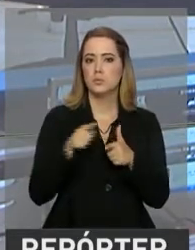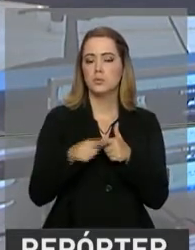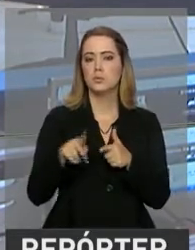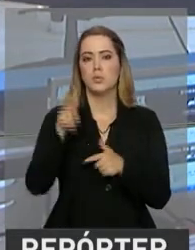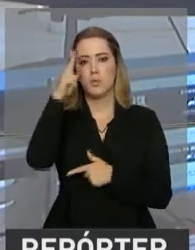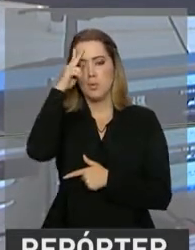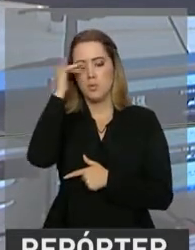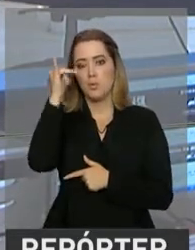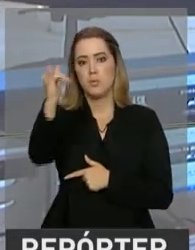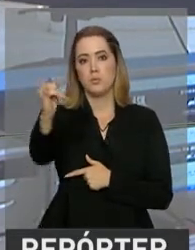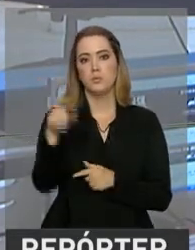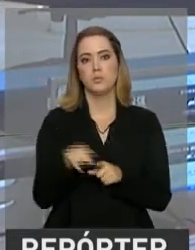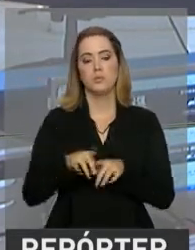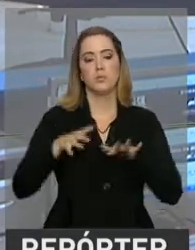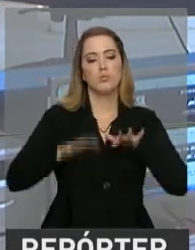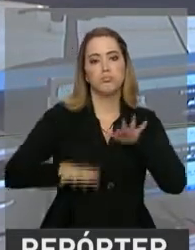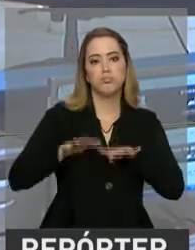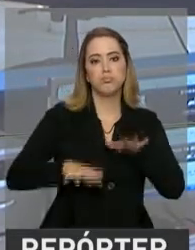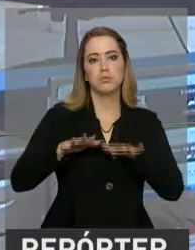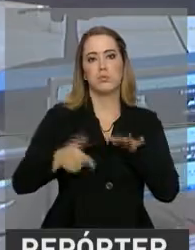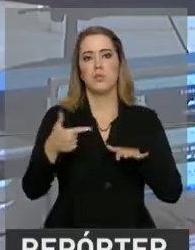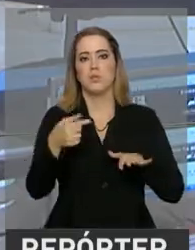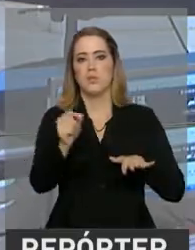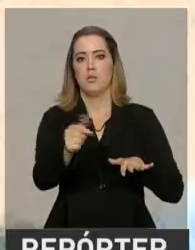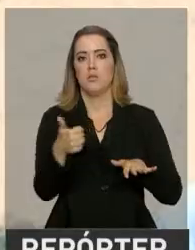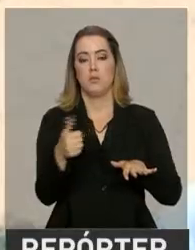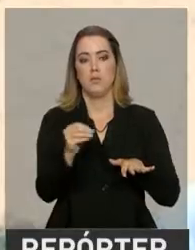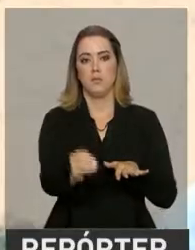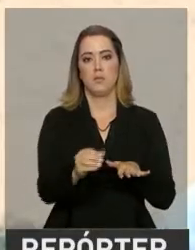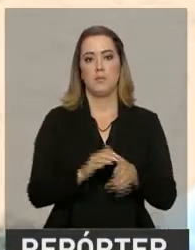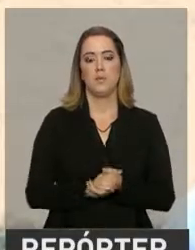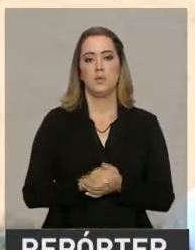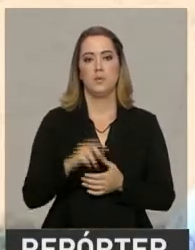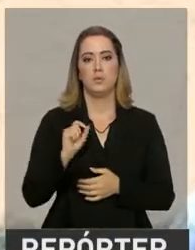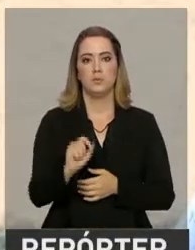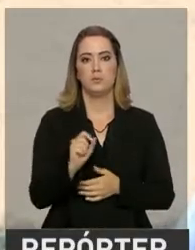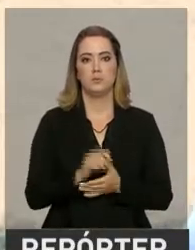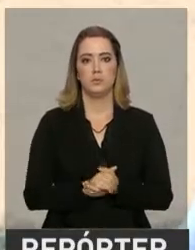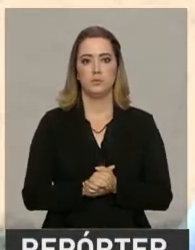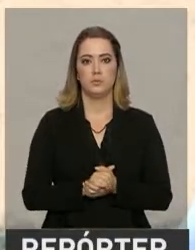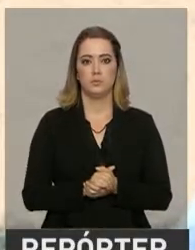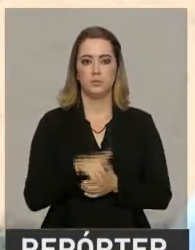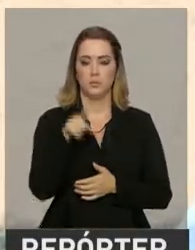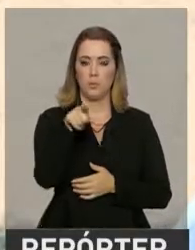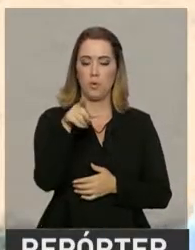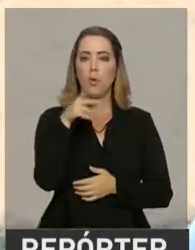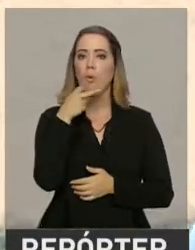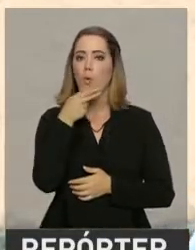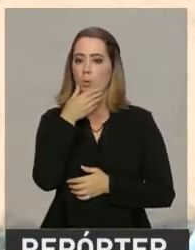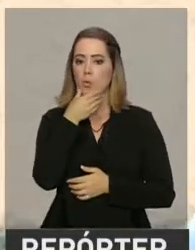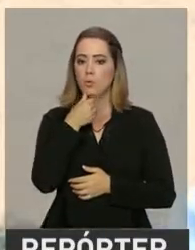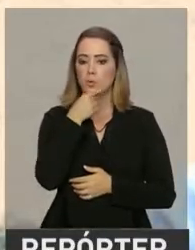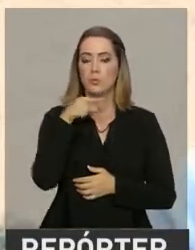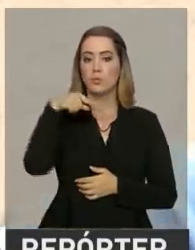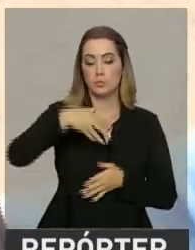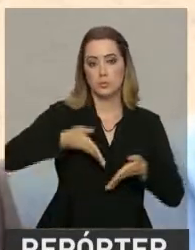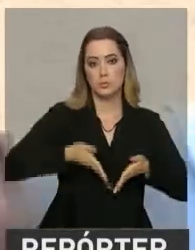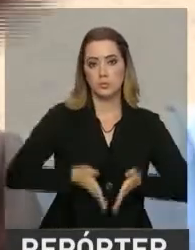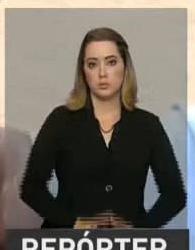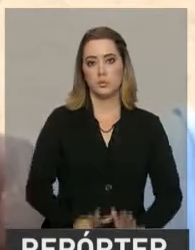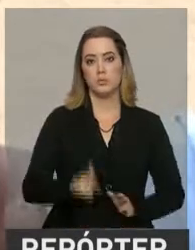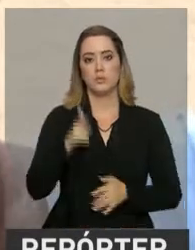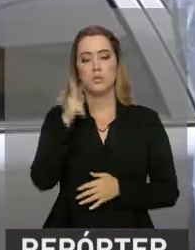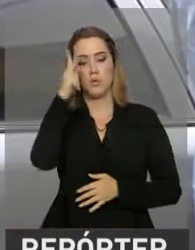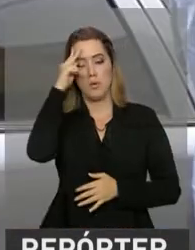haitiana depois do terremoto de 2010 fedo nasceu no Haiti e está no Brasil faz